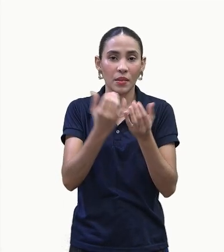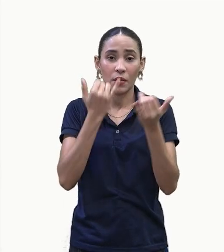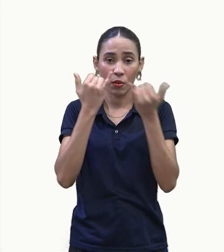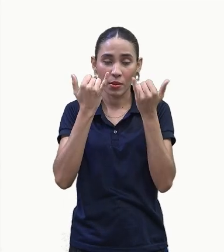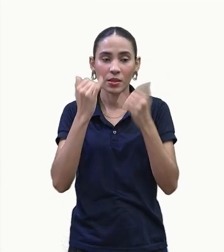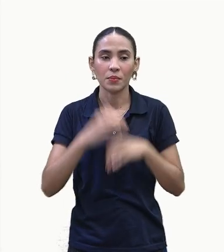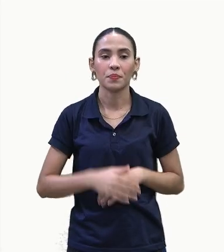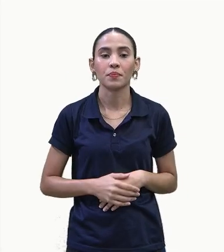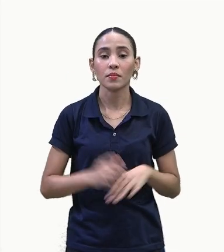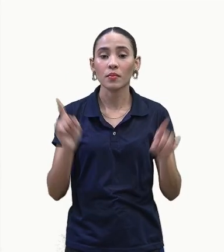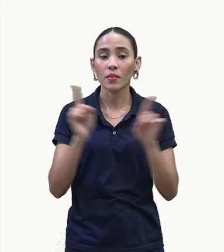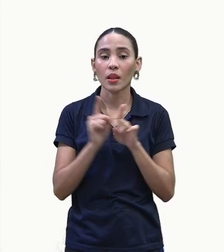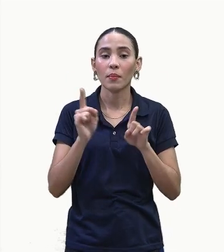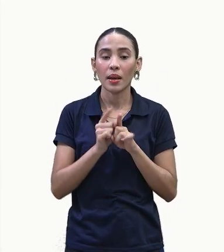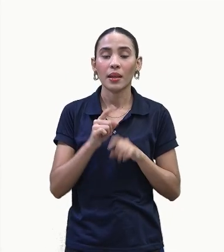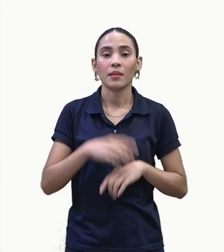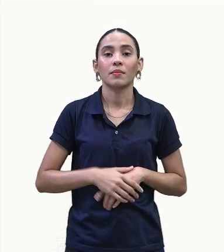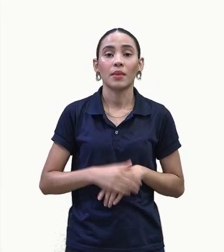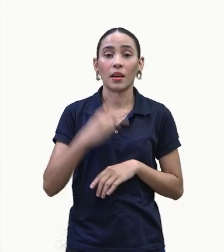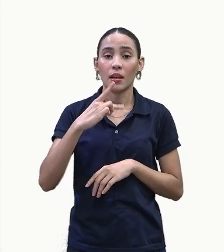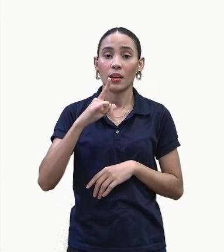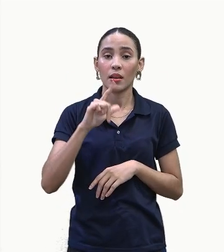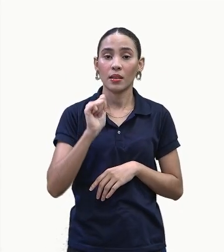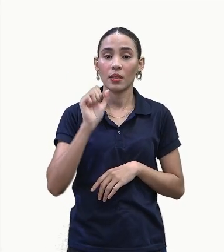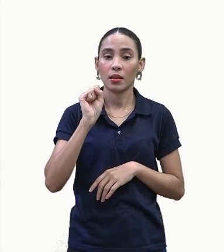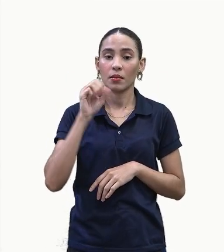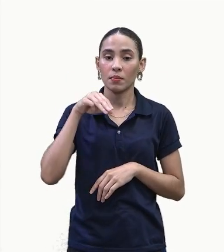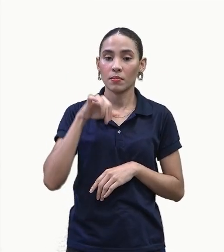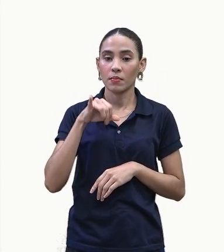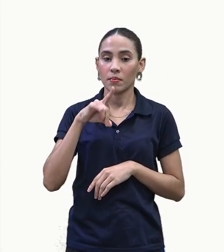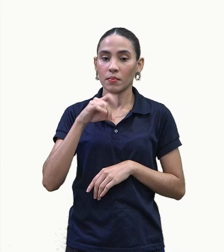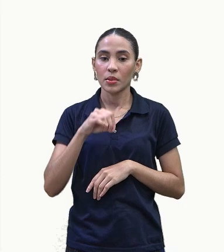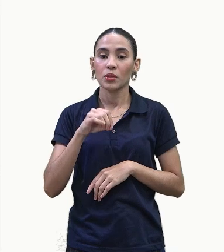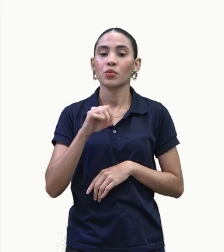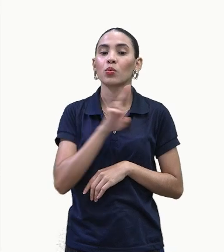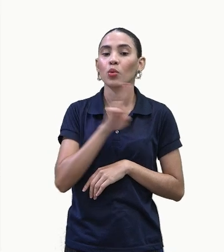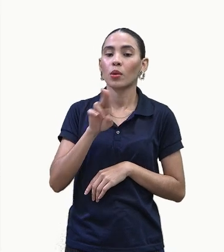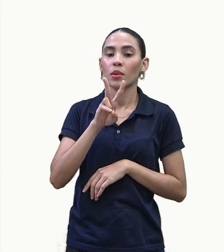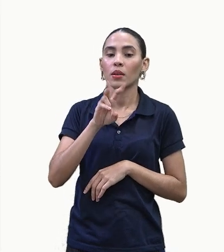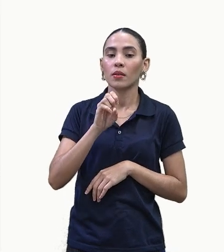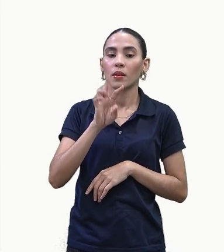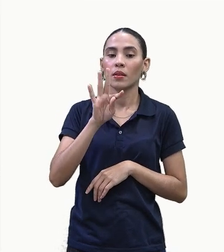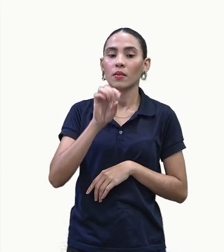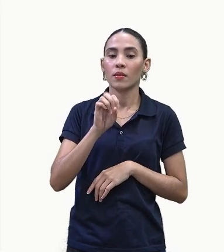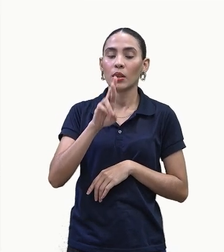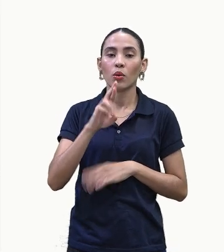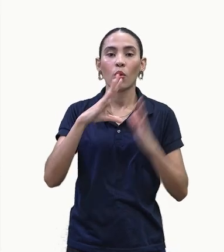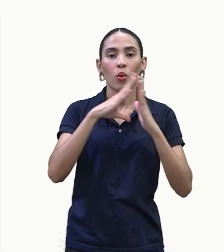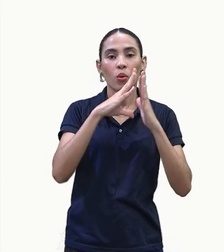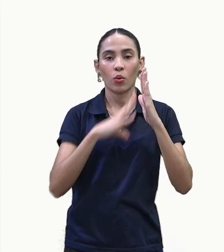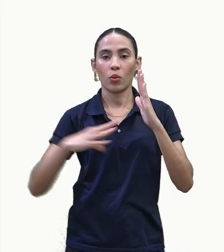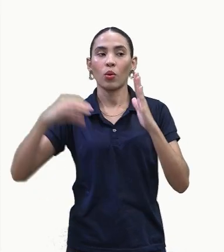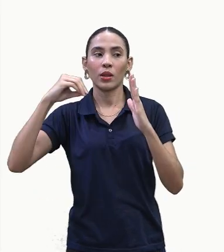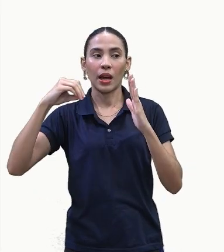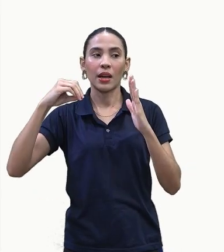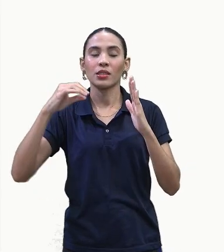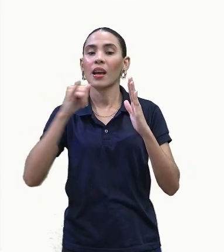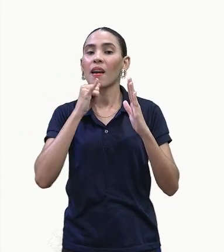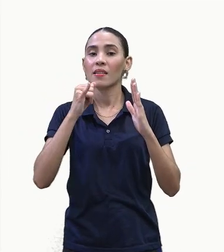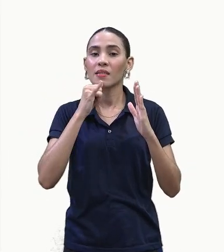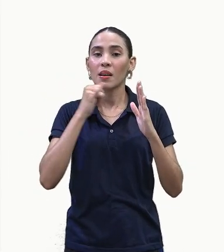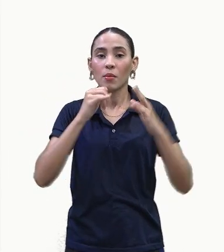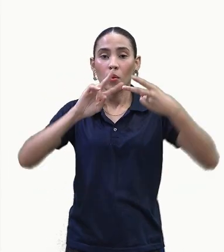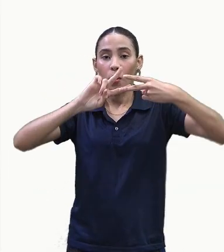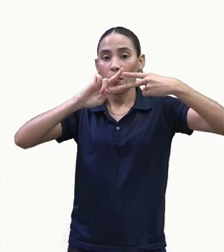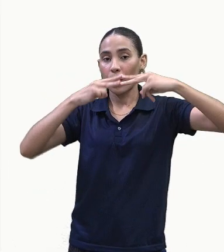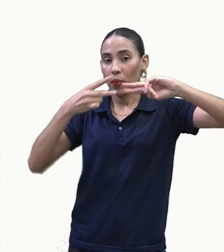adiante. A gente chama esse plasmídio de vetor de clonagem. Então, a gente pegou um gene de interesse lá do DNA humano, a